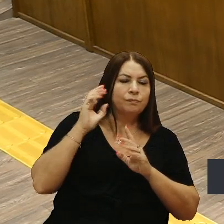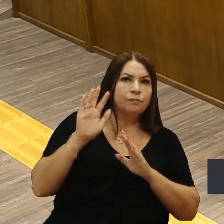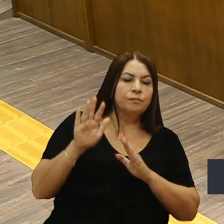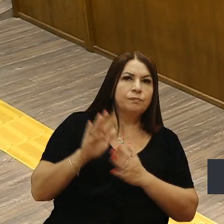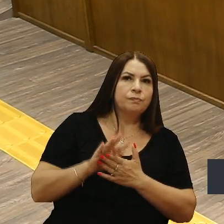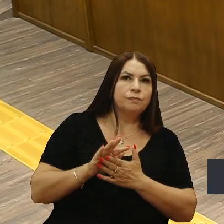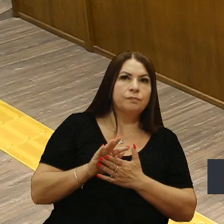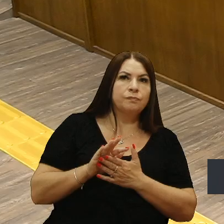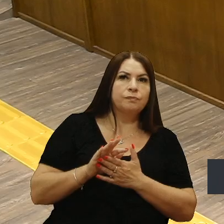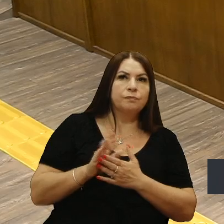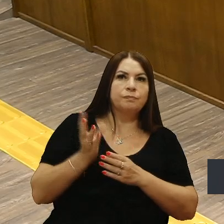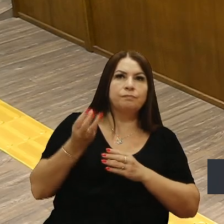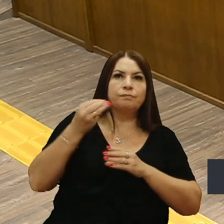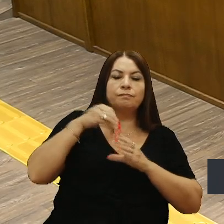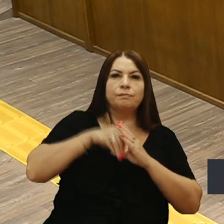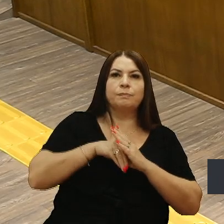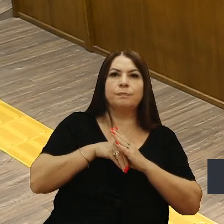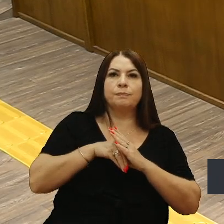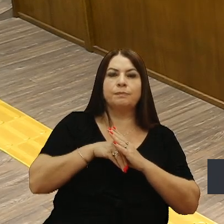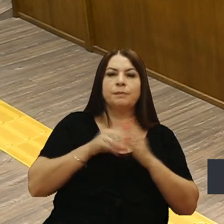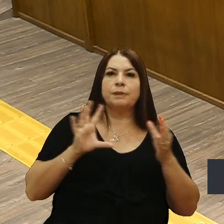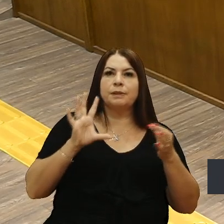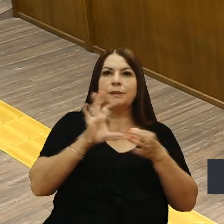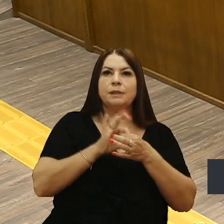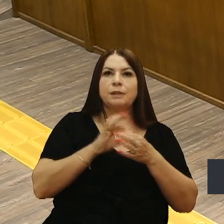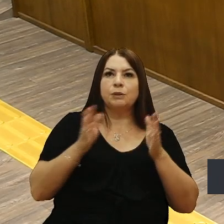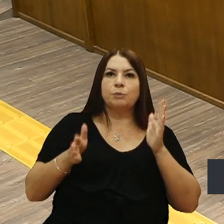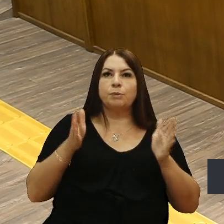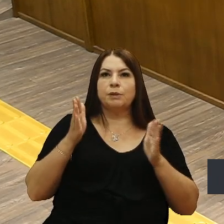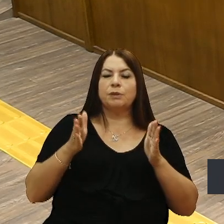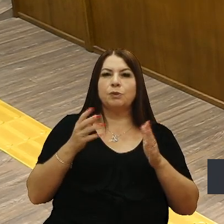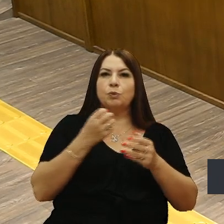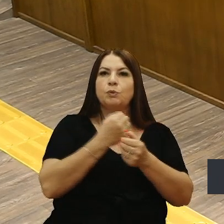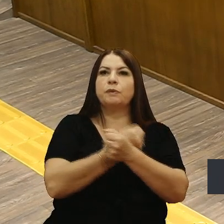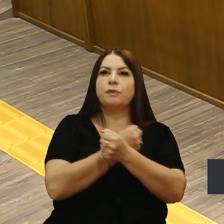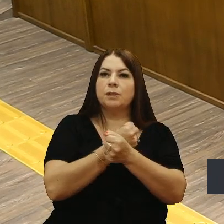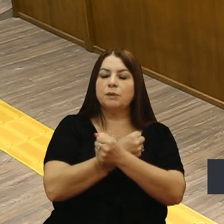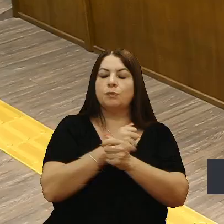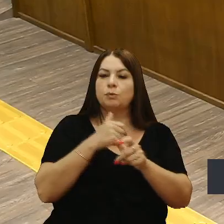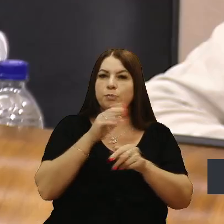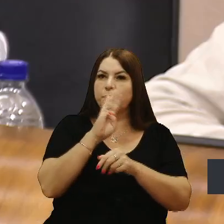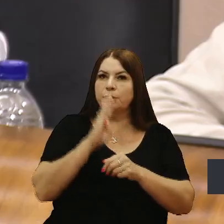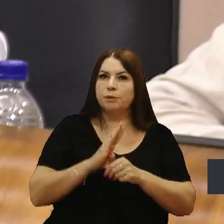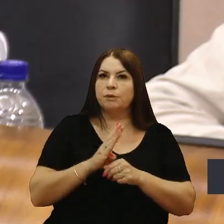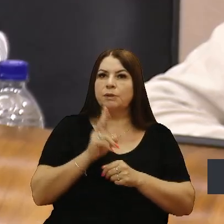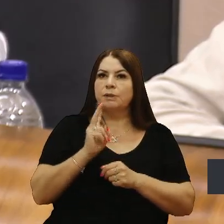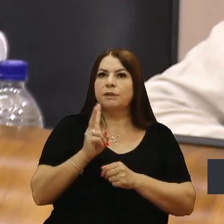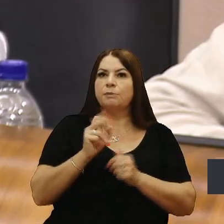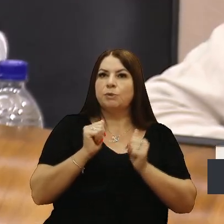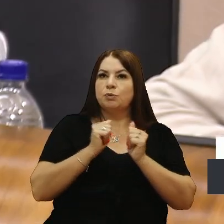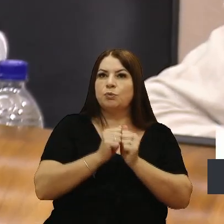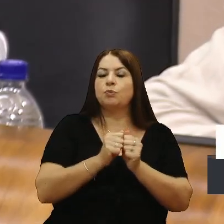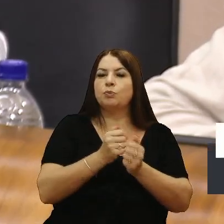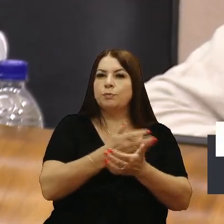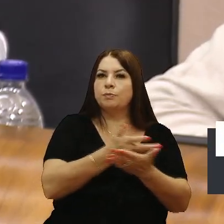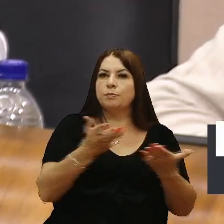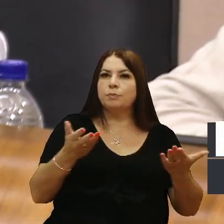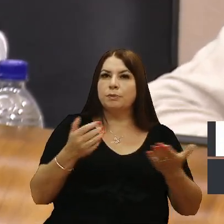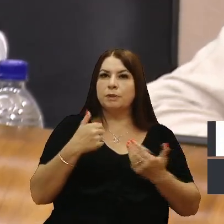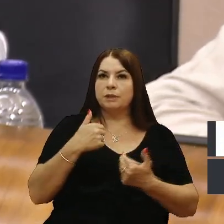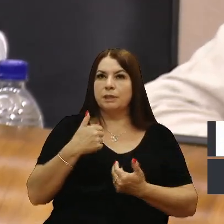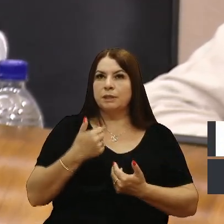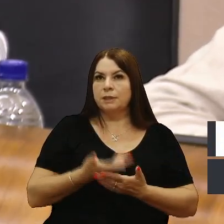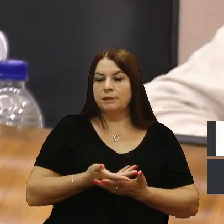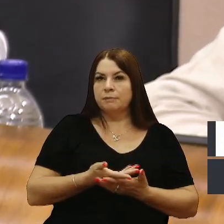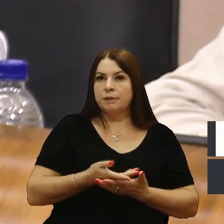serviço intrinsecamente ligada a um período de escravidão no Brasil. Tem que ter sempre alguém à sua disposição, mesmo que